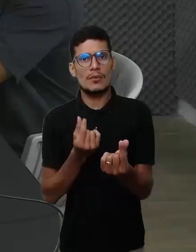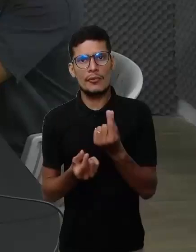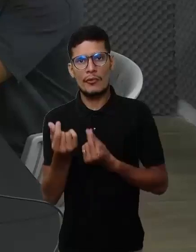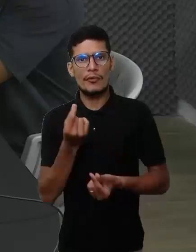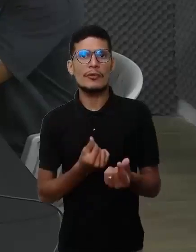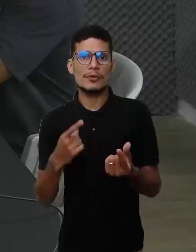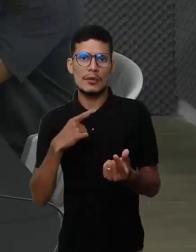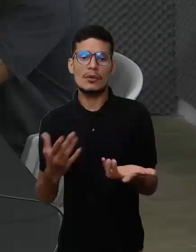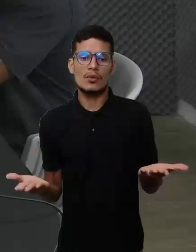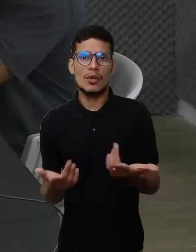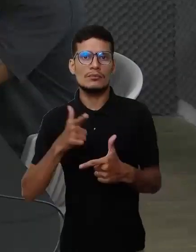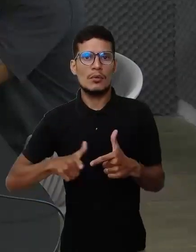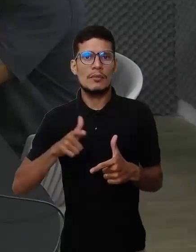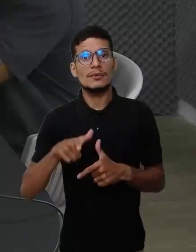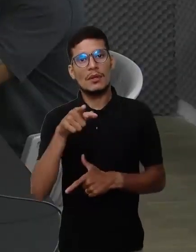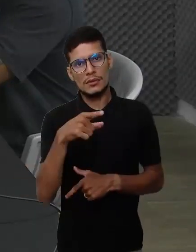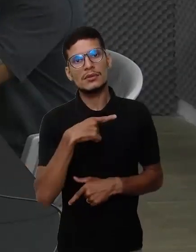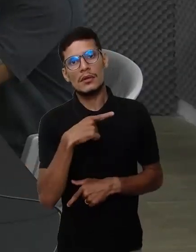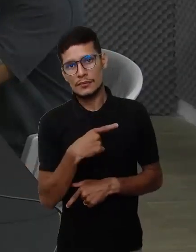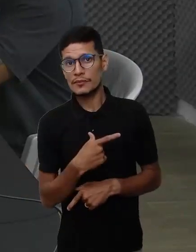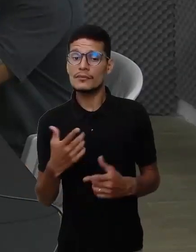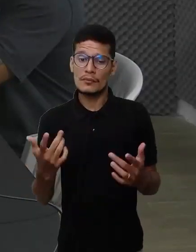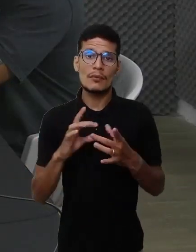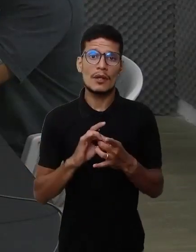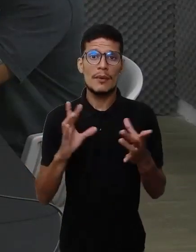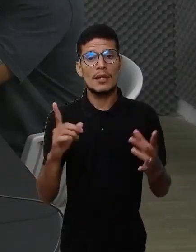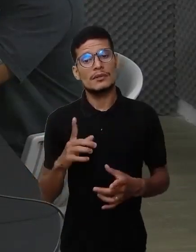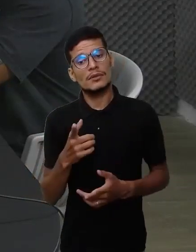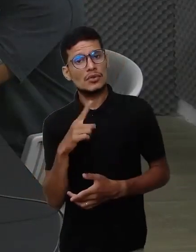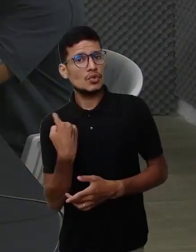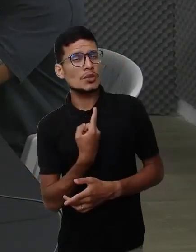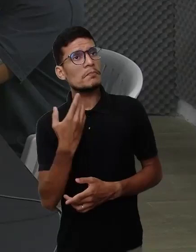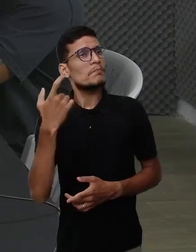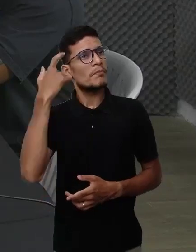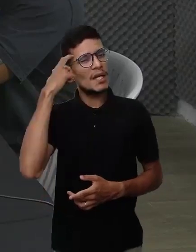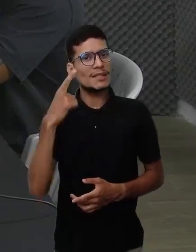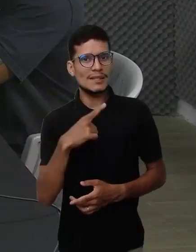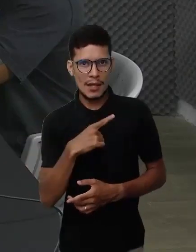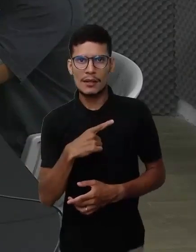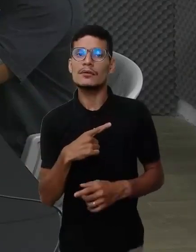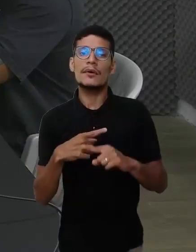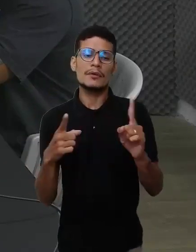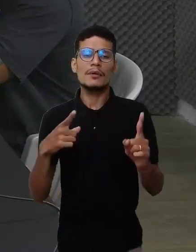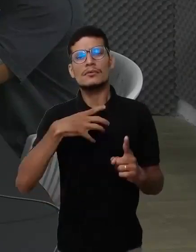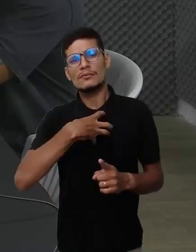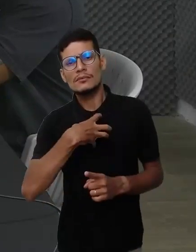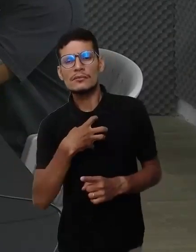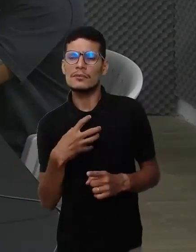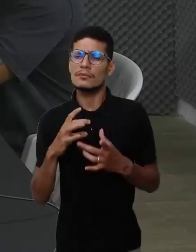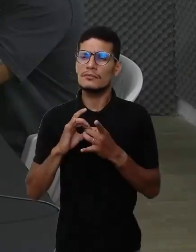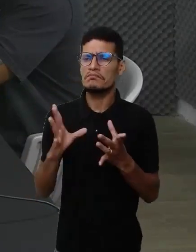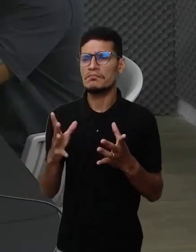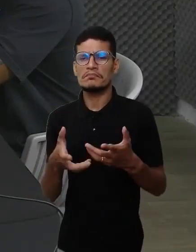esse problema hoje. Sim. E essa liberdade que nós entendemos que temos, e nós temos uma sensação de liberdade muito grande